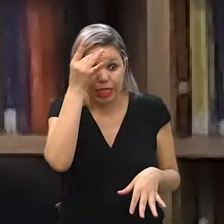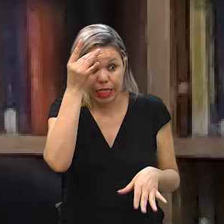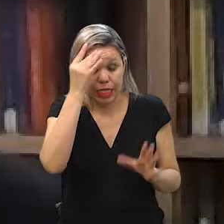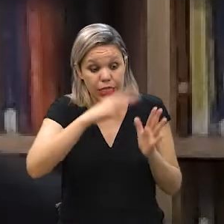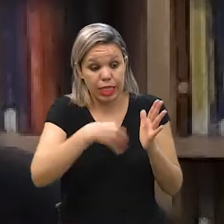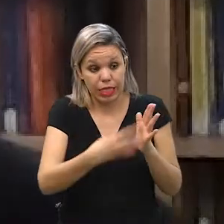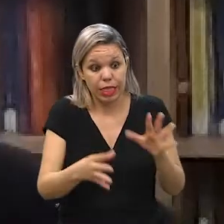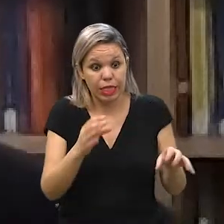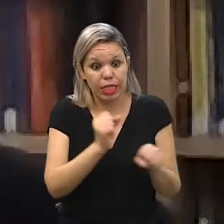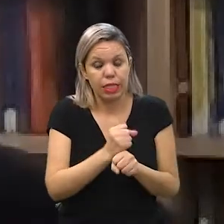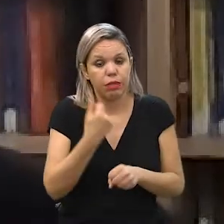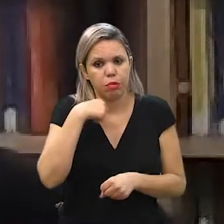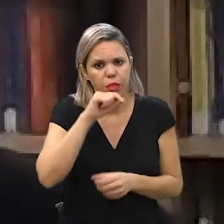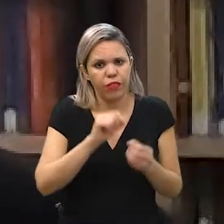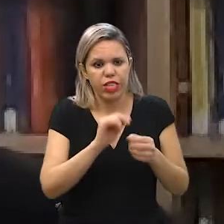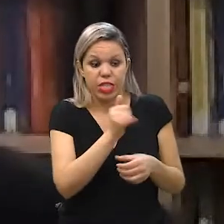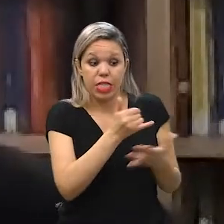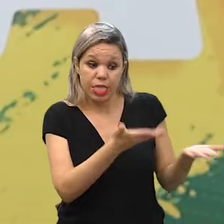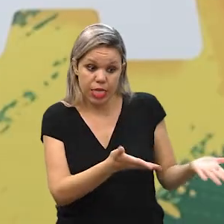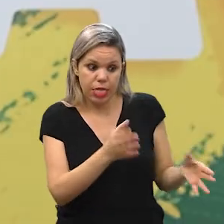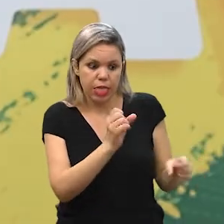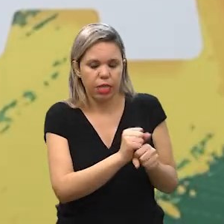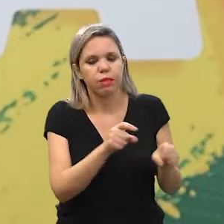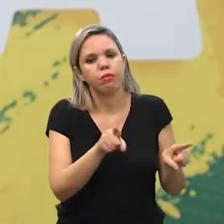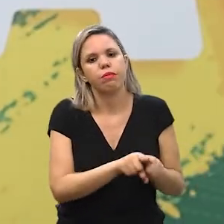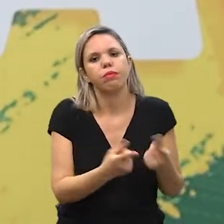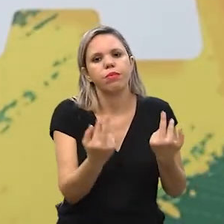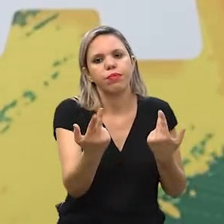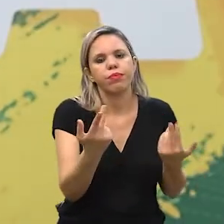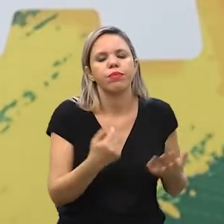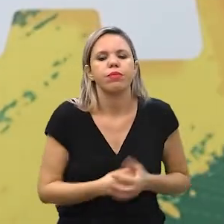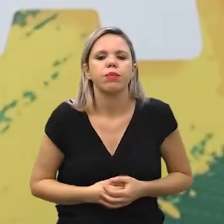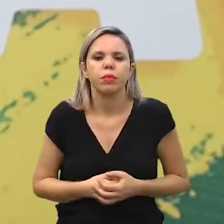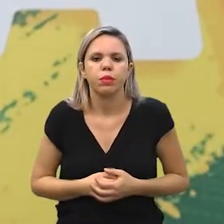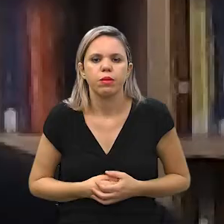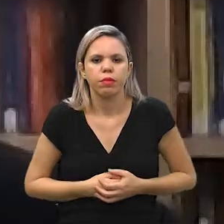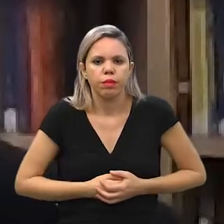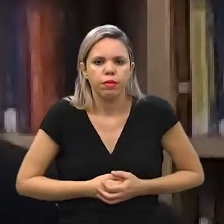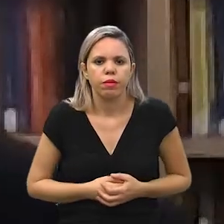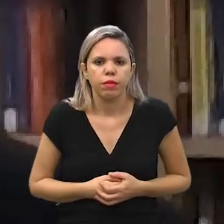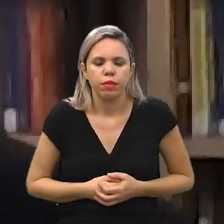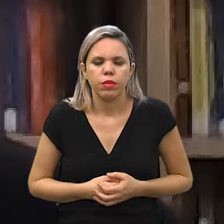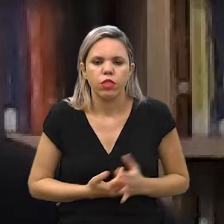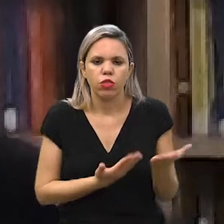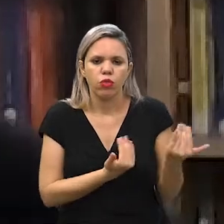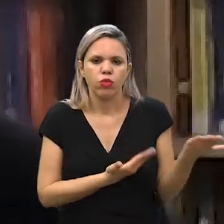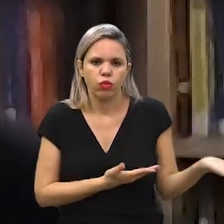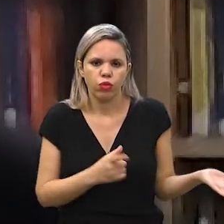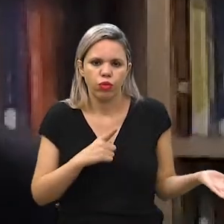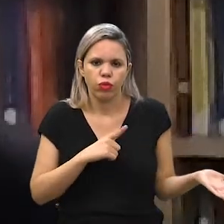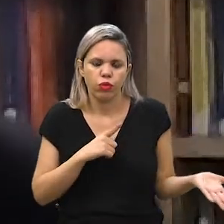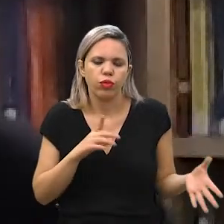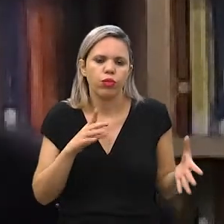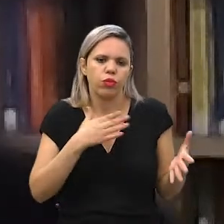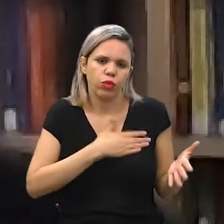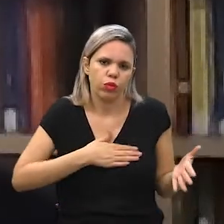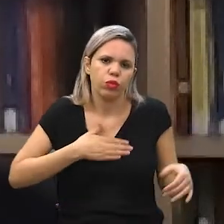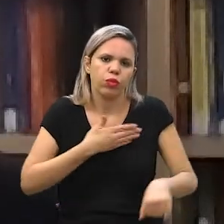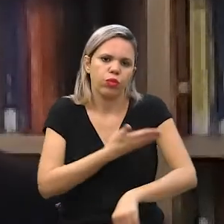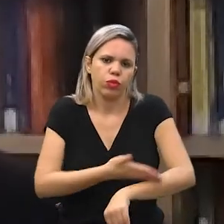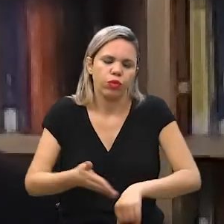tabuada, a minha mãe fazia isso comigo, né? Olha, a minha tabuada também. Dos 5, dos 7 e tal. Para o jovem que tem afinidade,